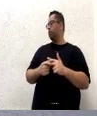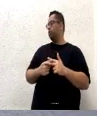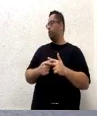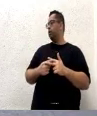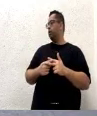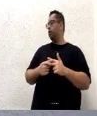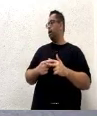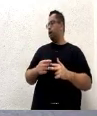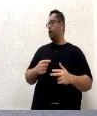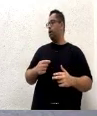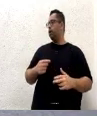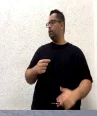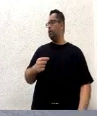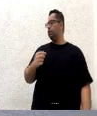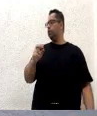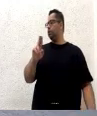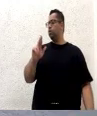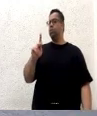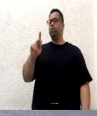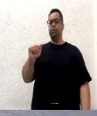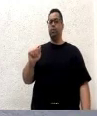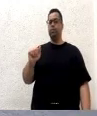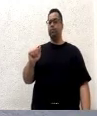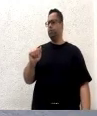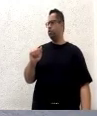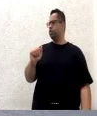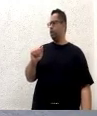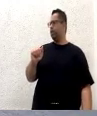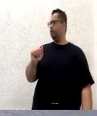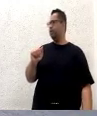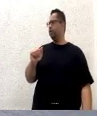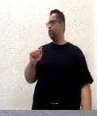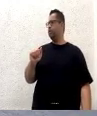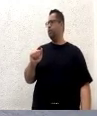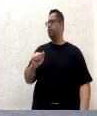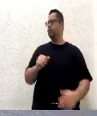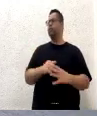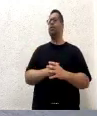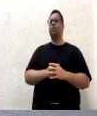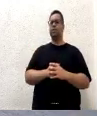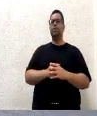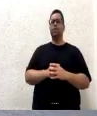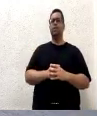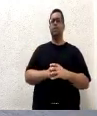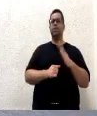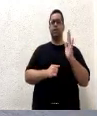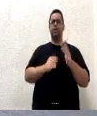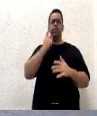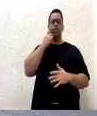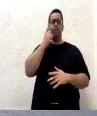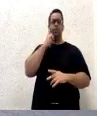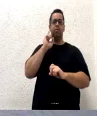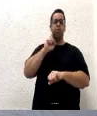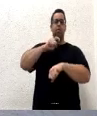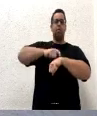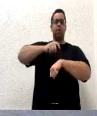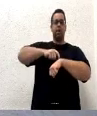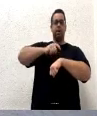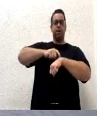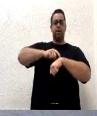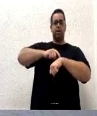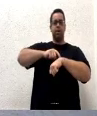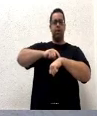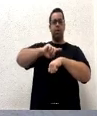agora. Qual que é a nossa estratégia? A gente já tem a unidade identificada, que vai ficar pós-horário. Né? A primeira unidade, a gente